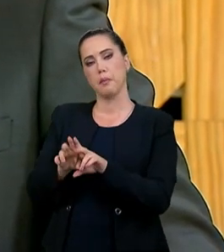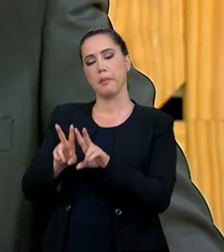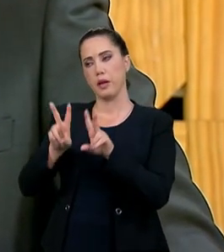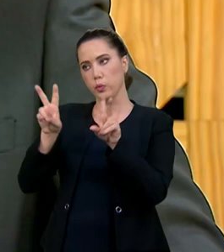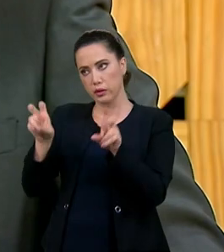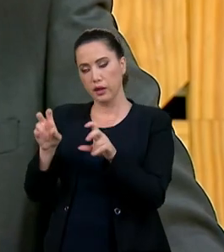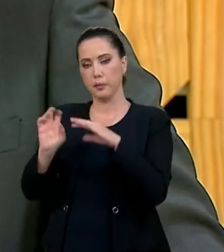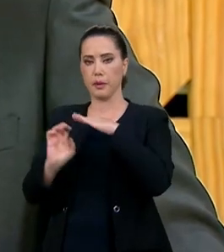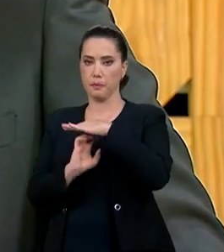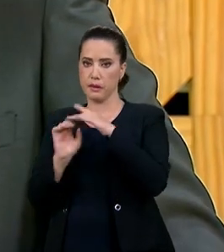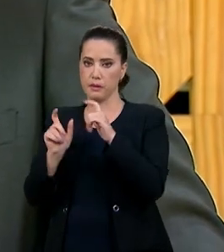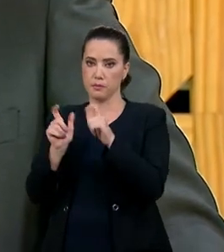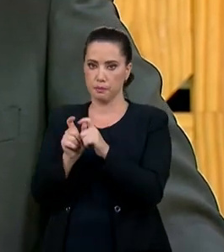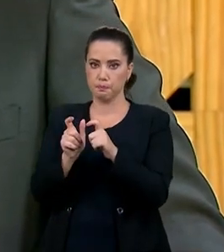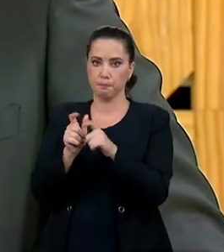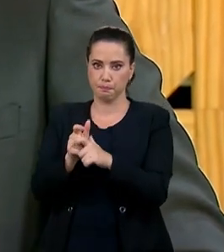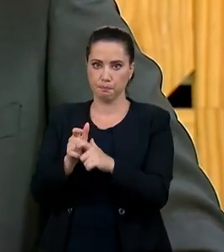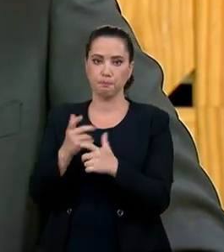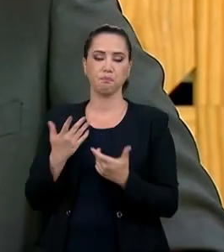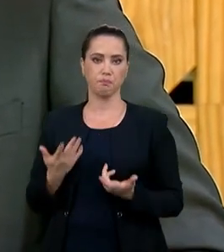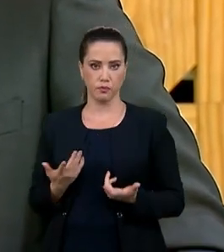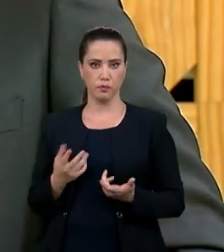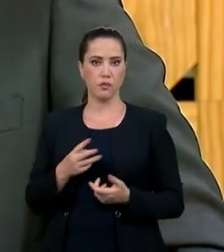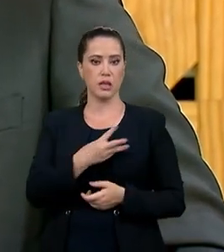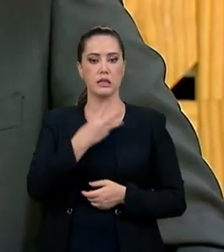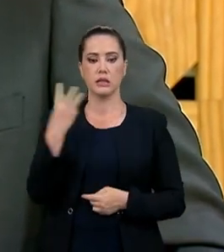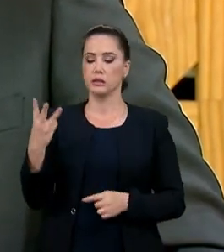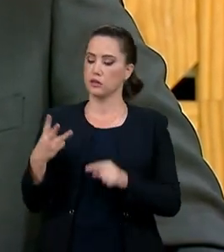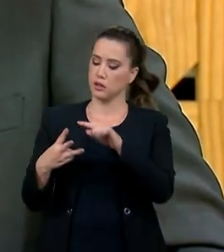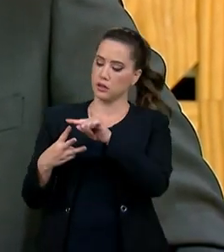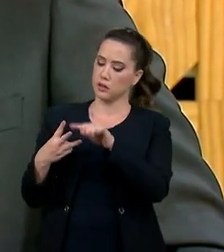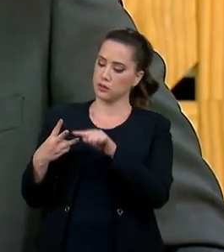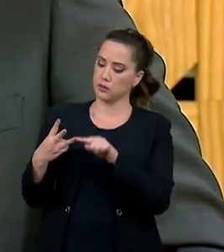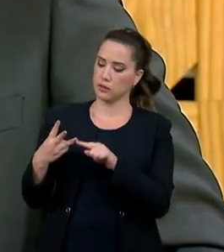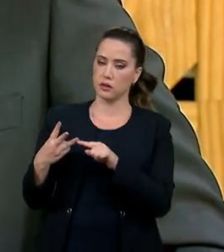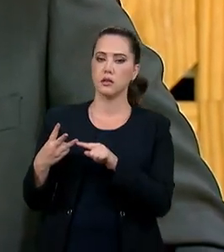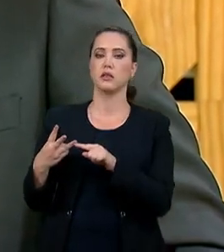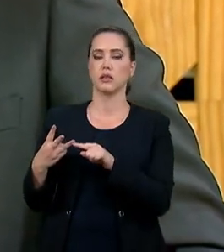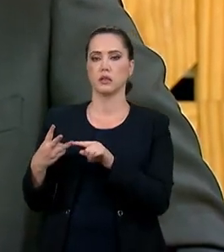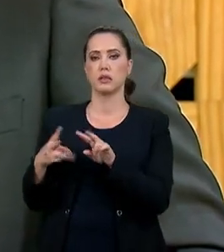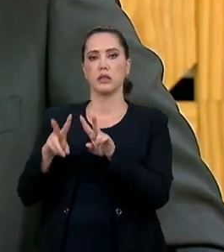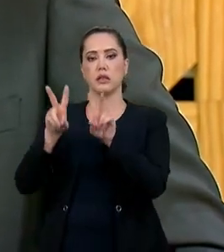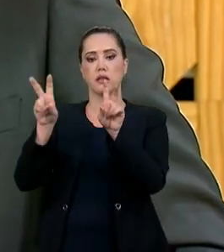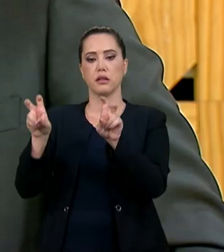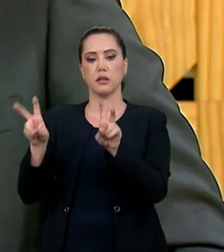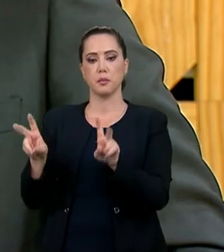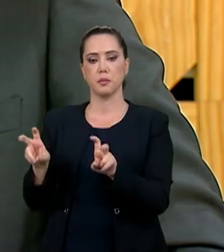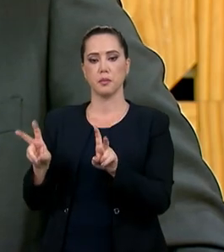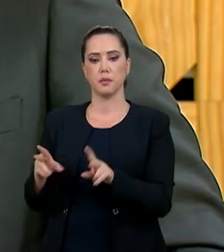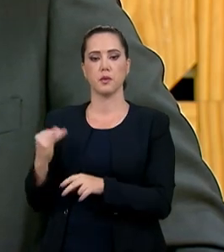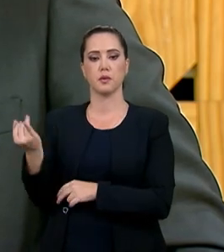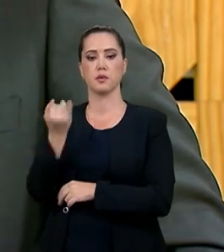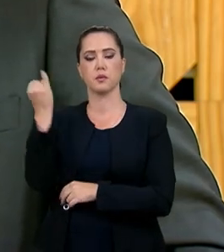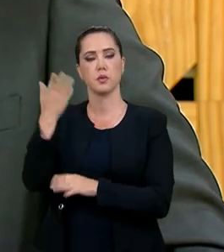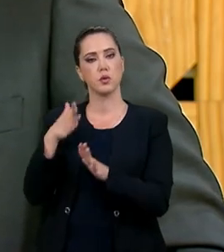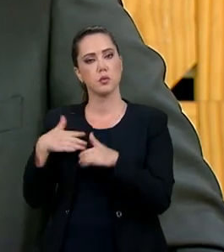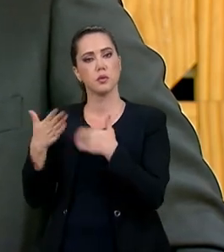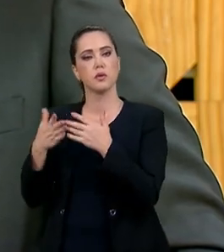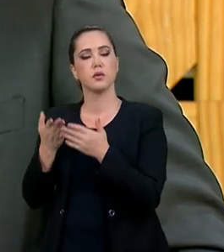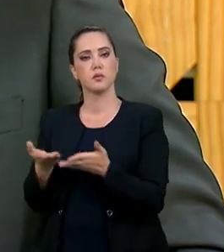pequenas empresas, pelo menos três conceitos estão muito ligados ao desenvolvimento desses arranjos